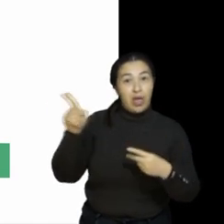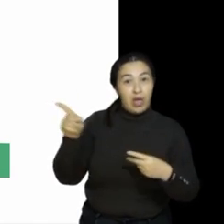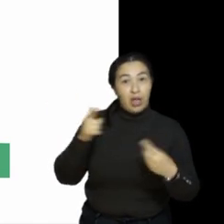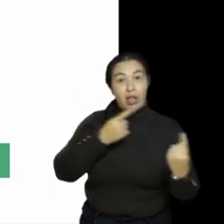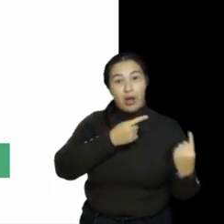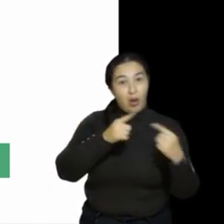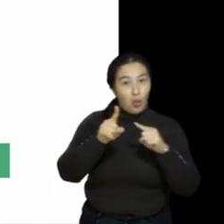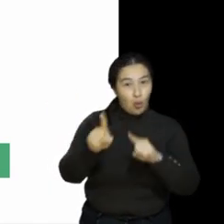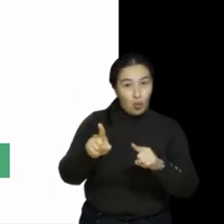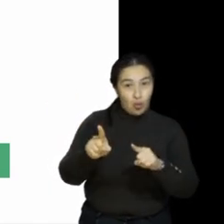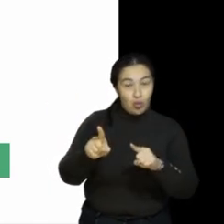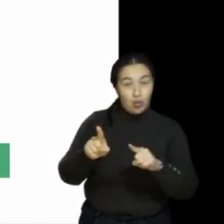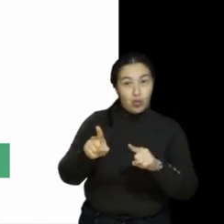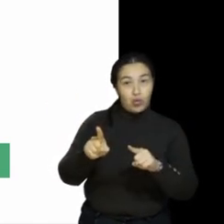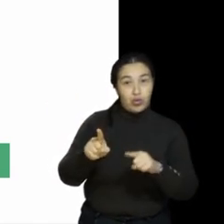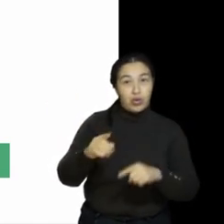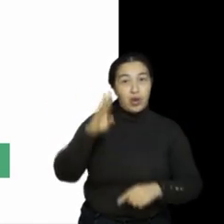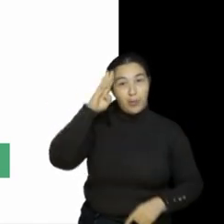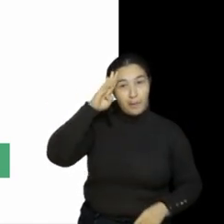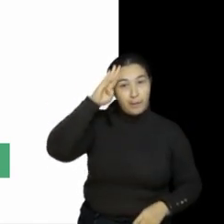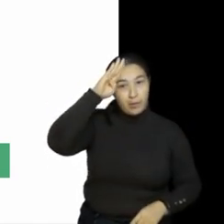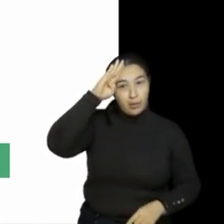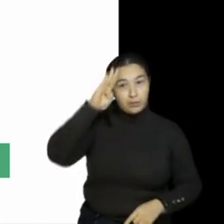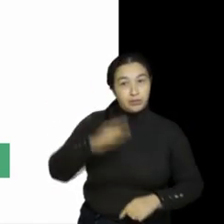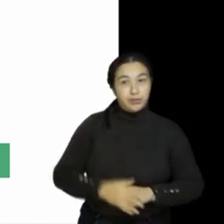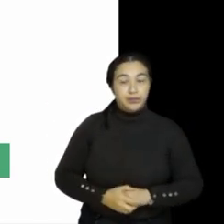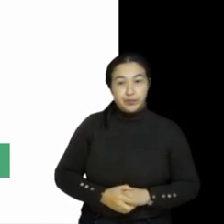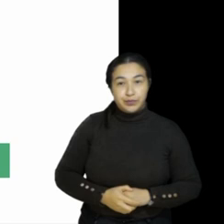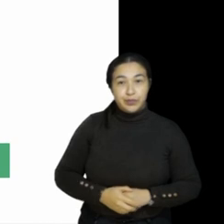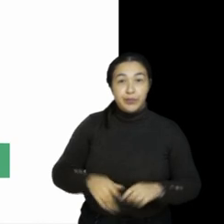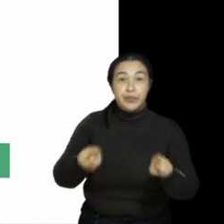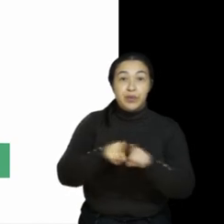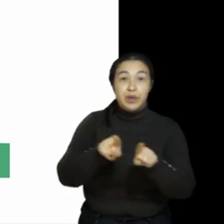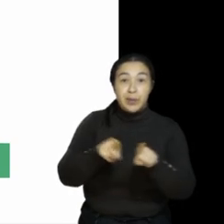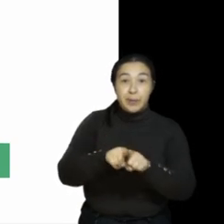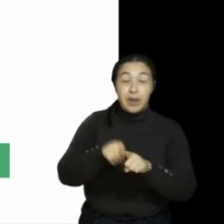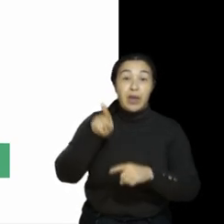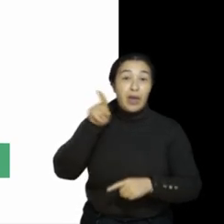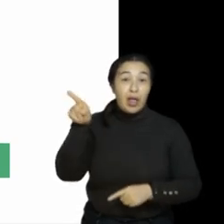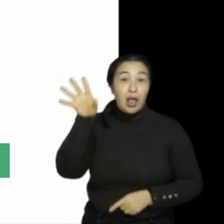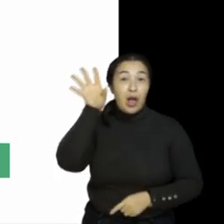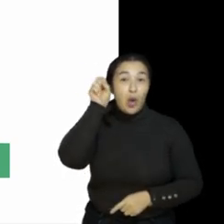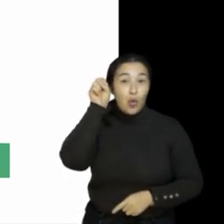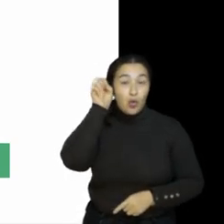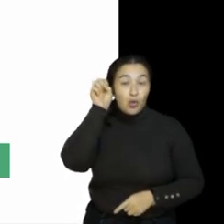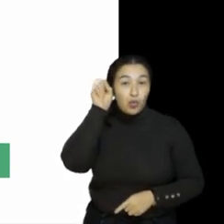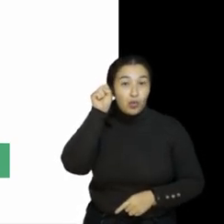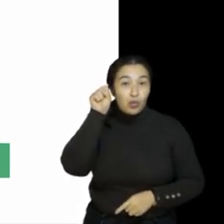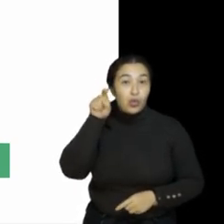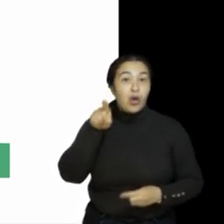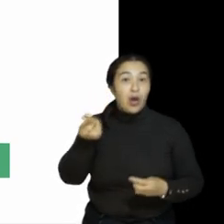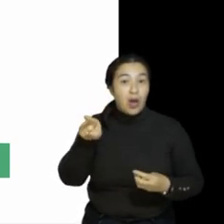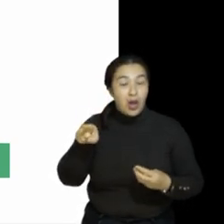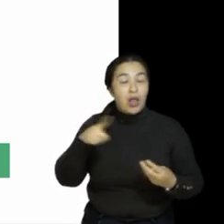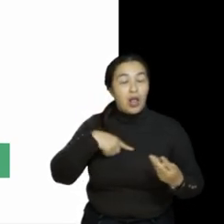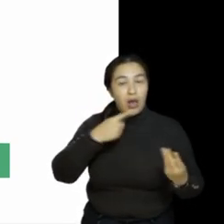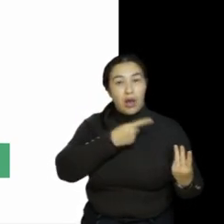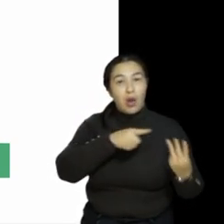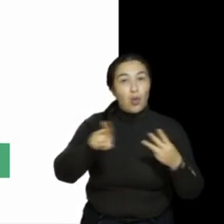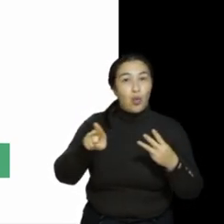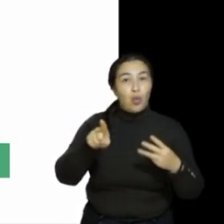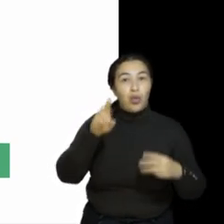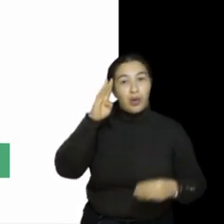manifestação contra o Bolsonaro. E tem a ouvidora, né, também ali, deixando sua